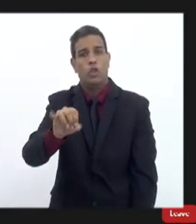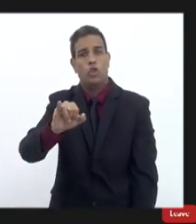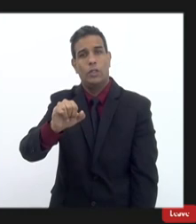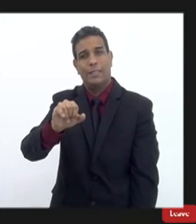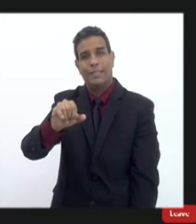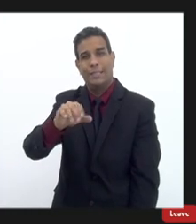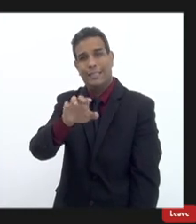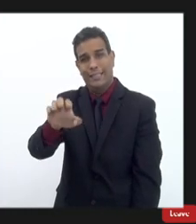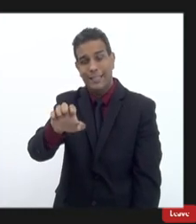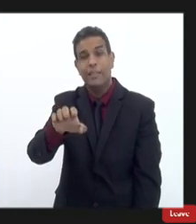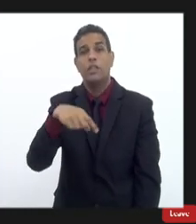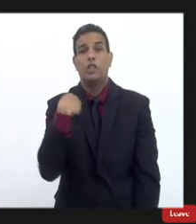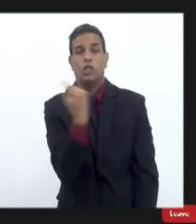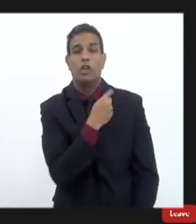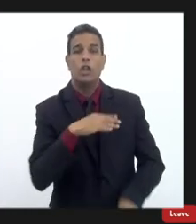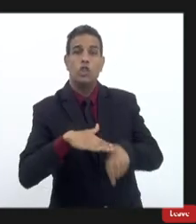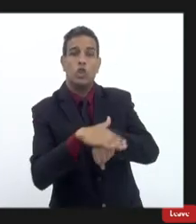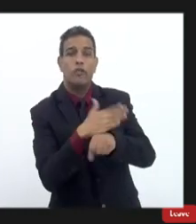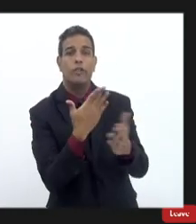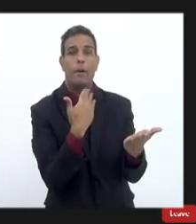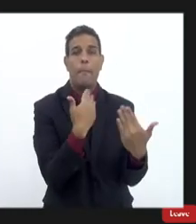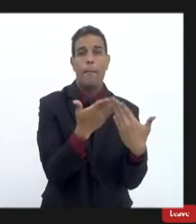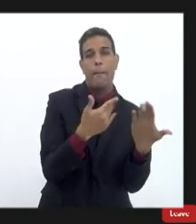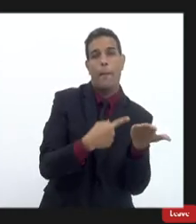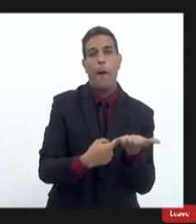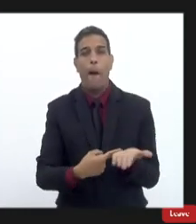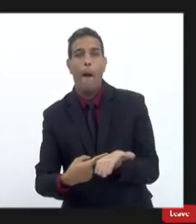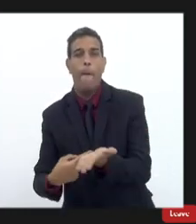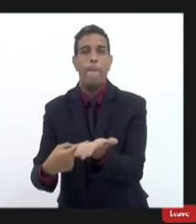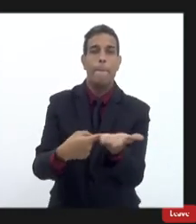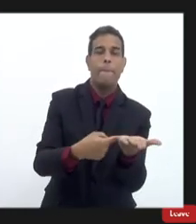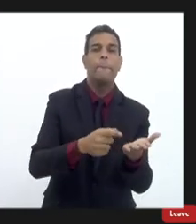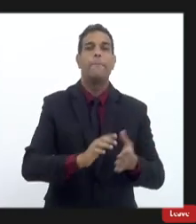qual a gente tem uma abertura também muito boa, um diálogo muito bom,